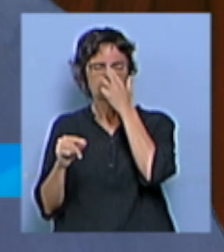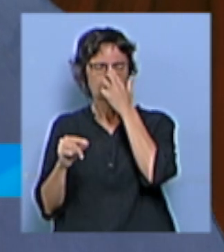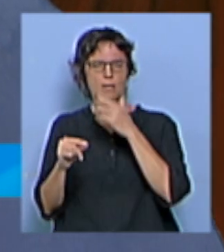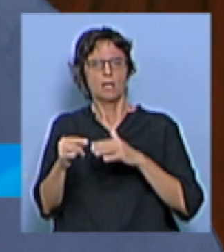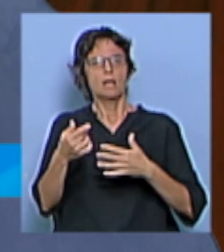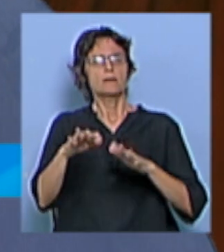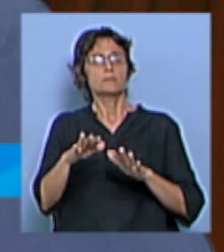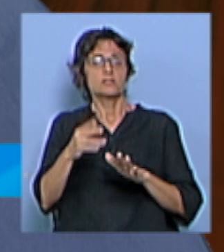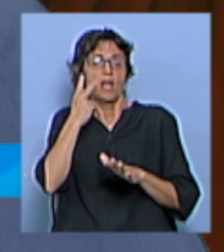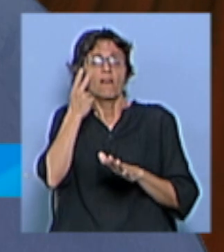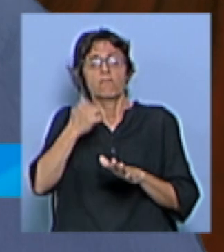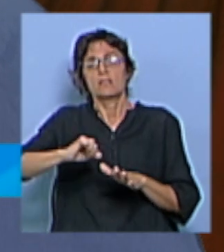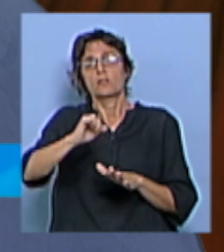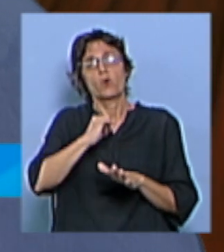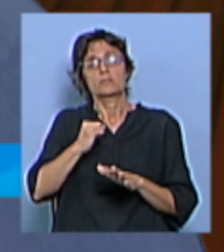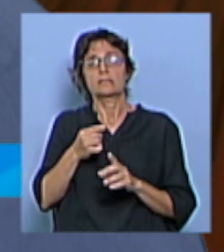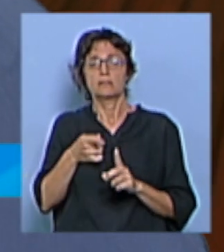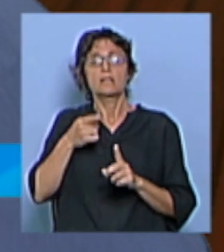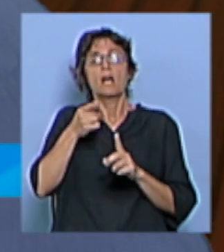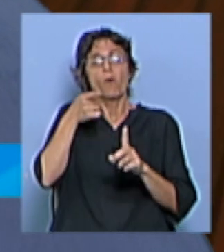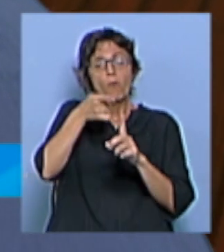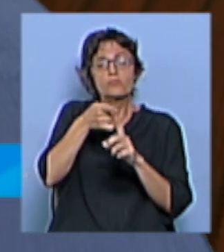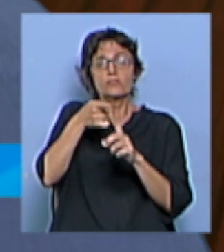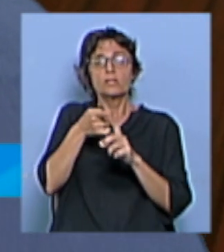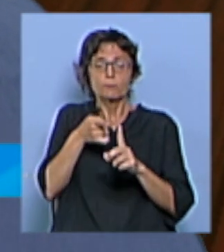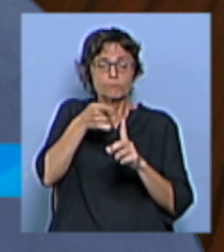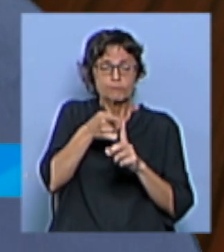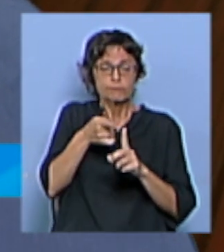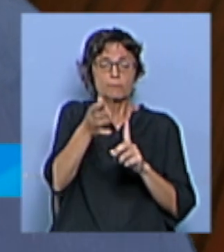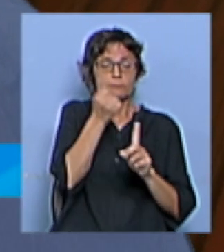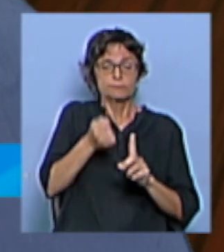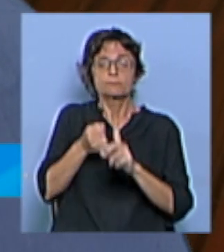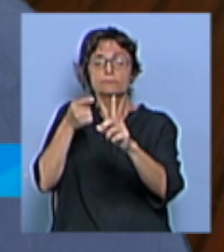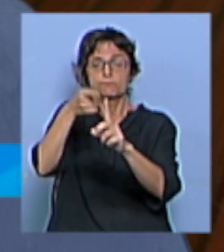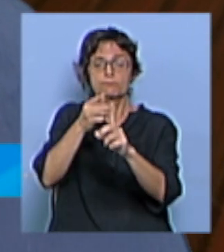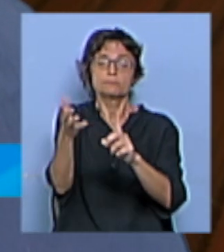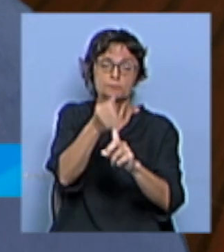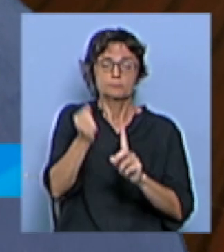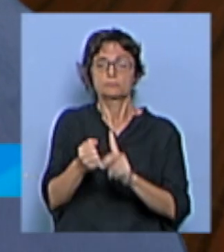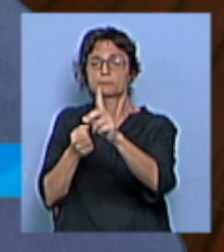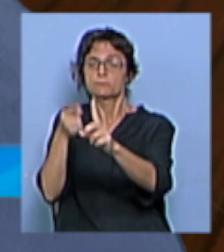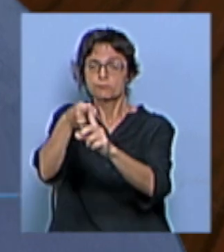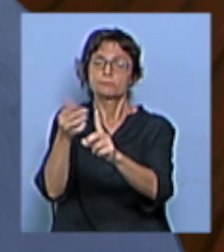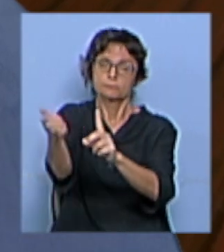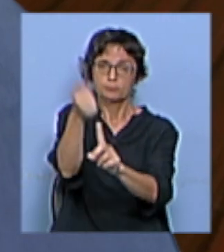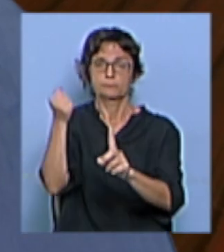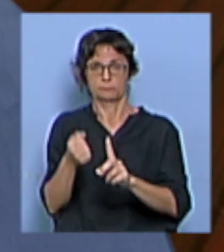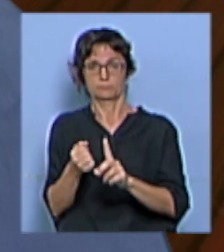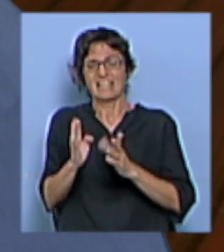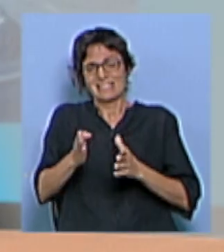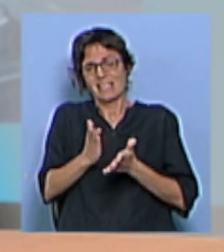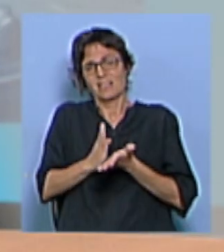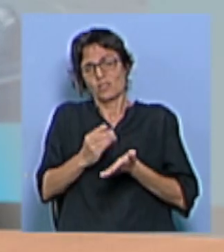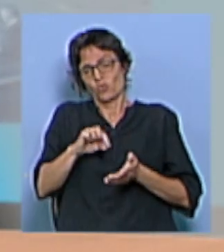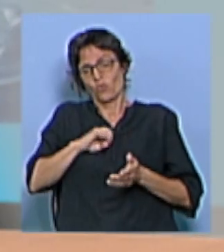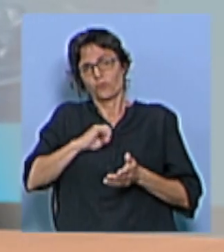se anda toda à volta da satisfação destas necessidades. Portanto, nós somos levados, de facto, a esquecer muitas